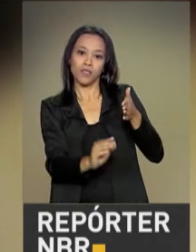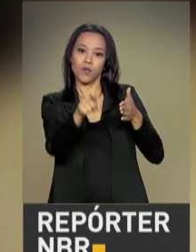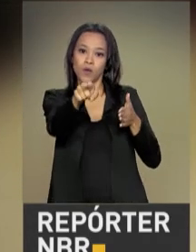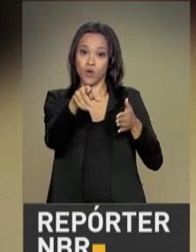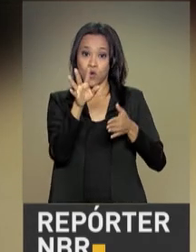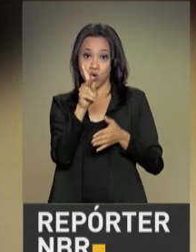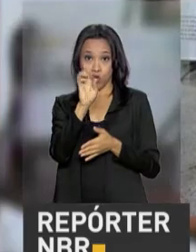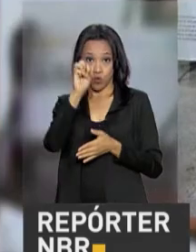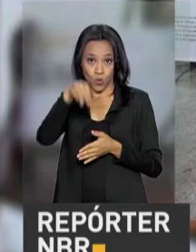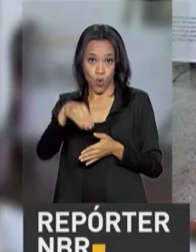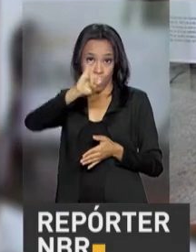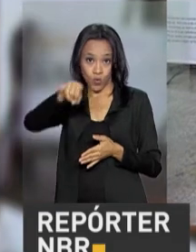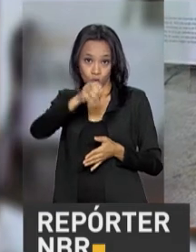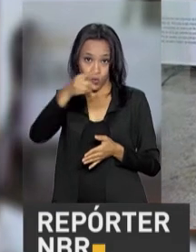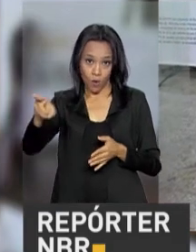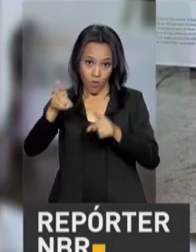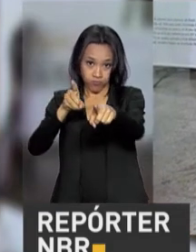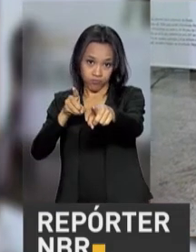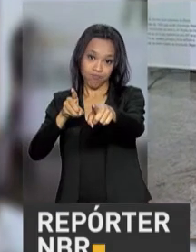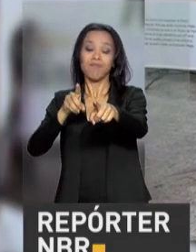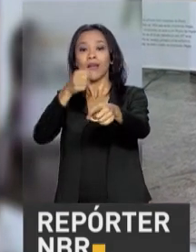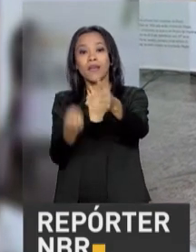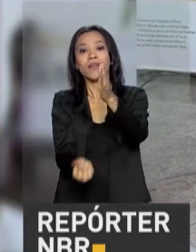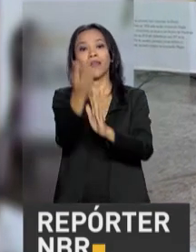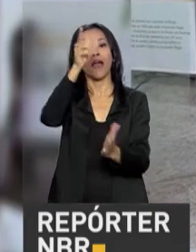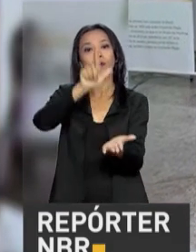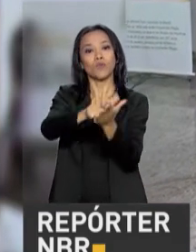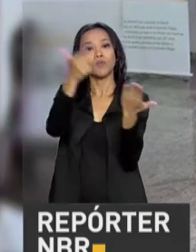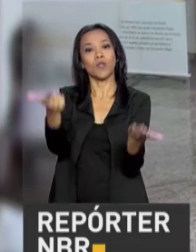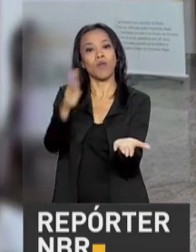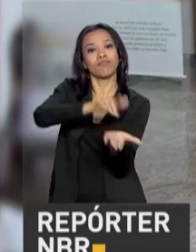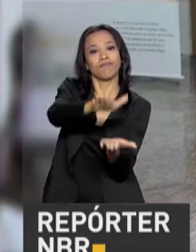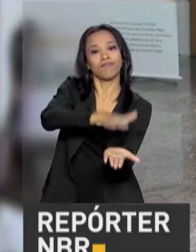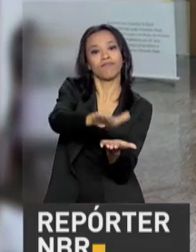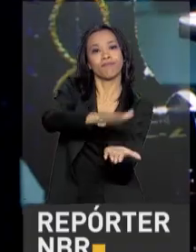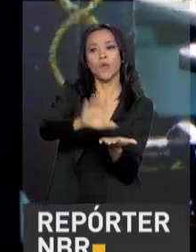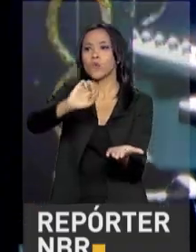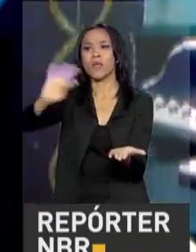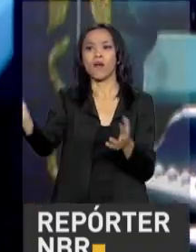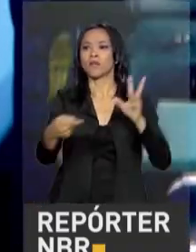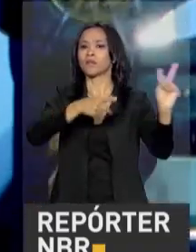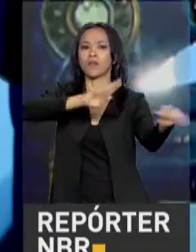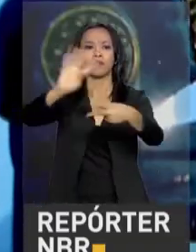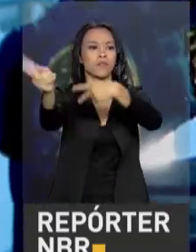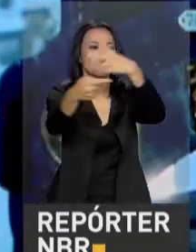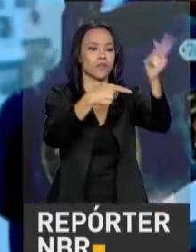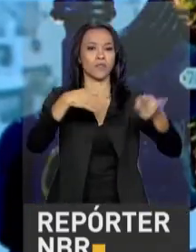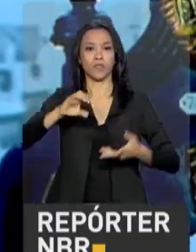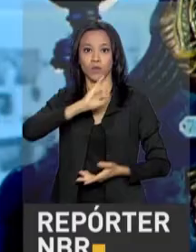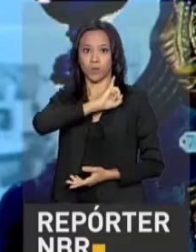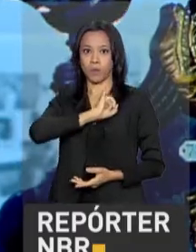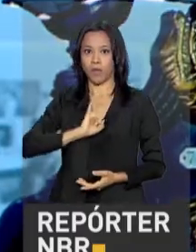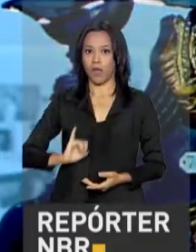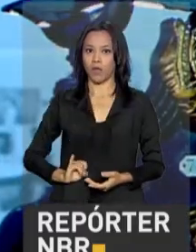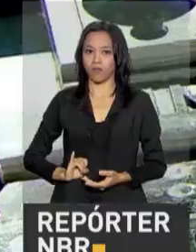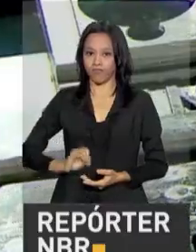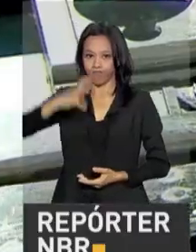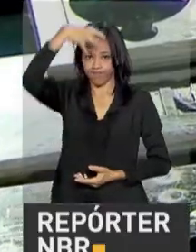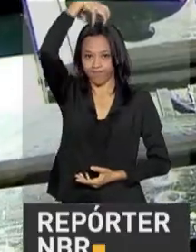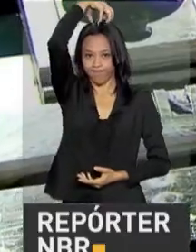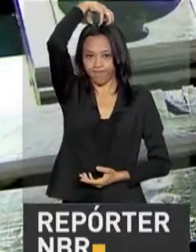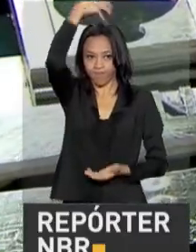João, determinou a criação da imprensa régia para registrar os atos do Império. As primeiras